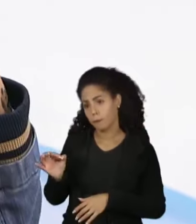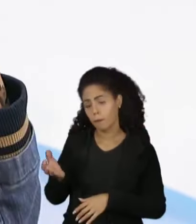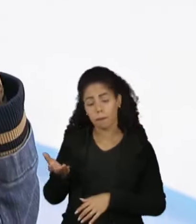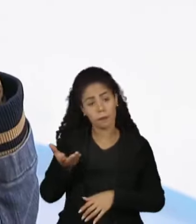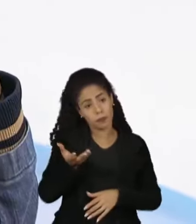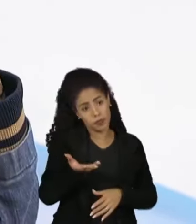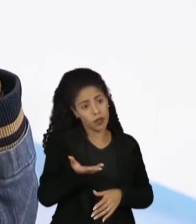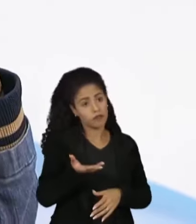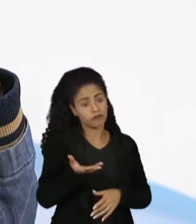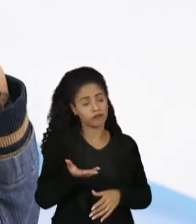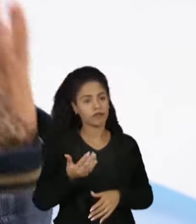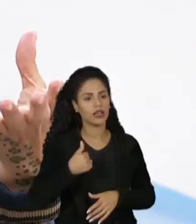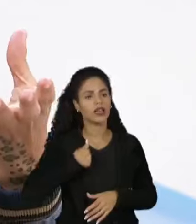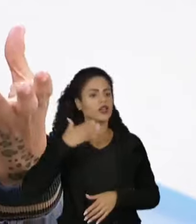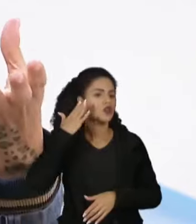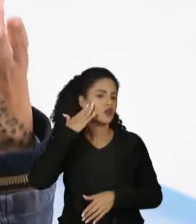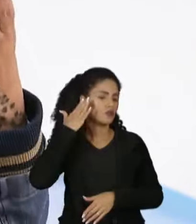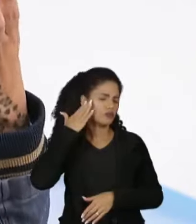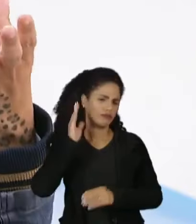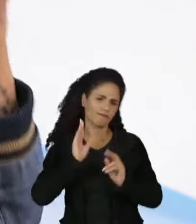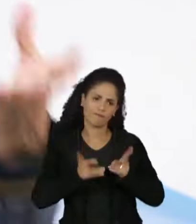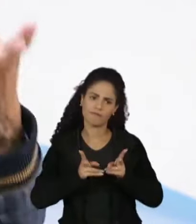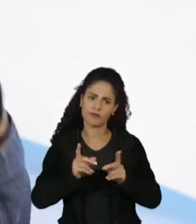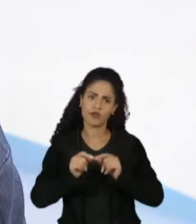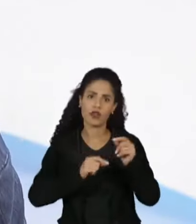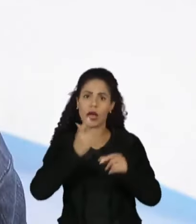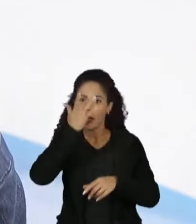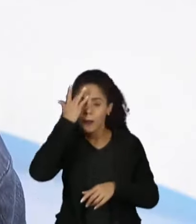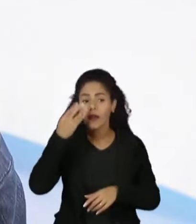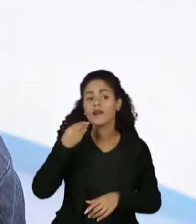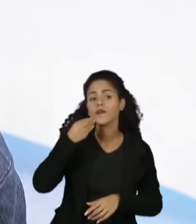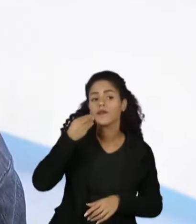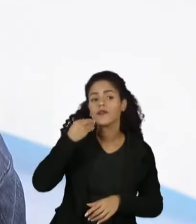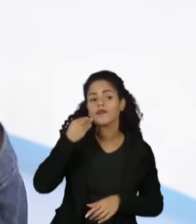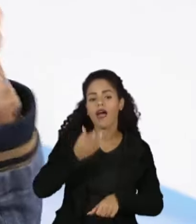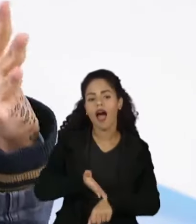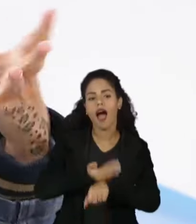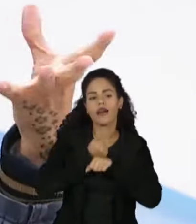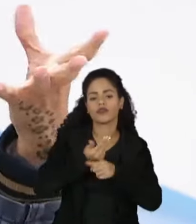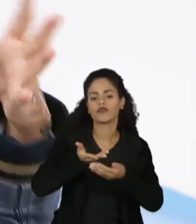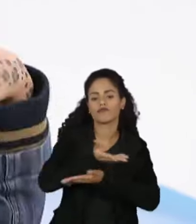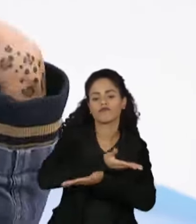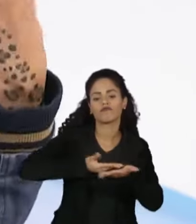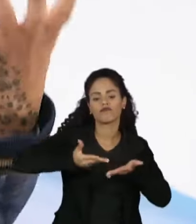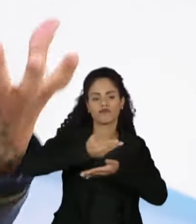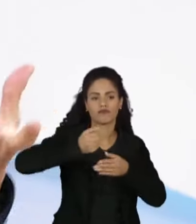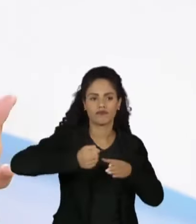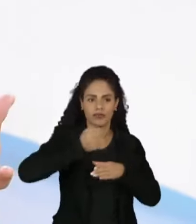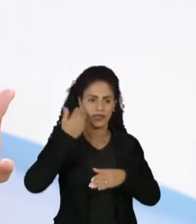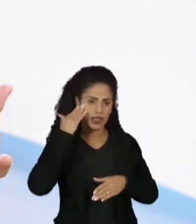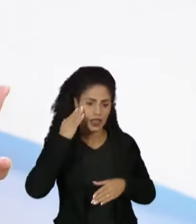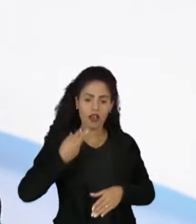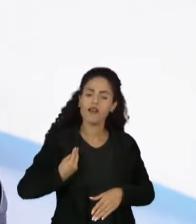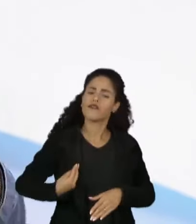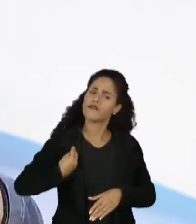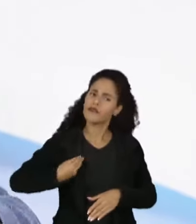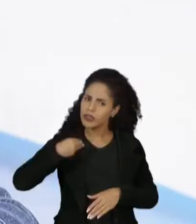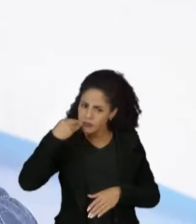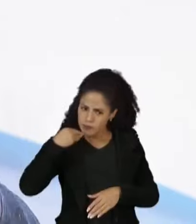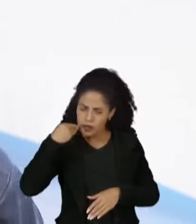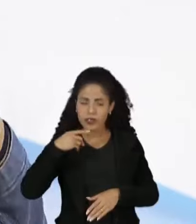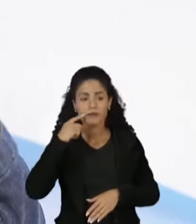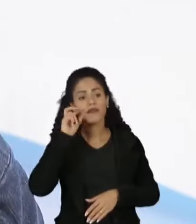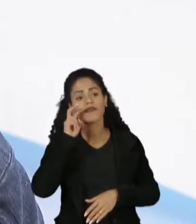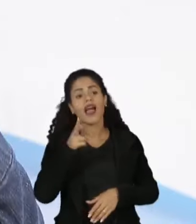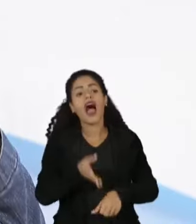Então, eu sempre falo para que as pessoas vivam numa comunidade. Vivam, eu digo, vivenciem uma